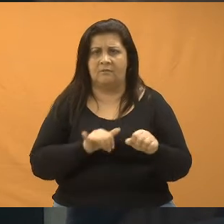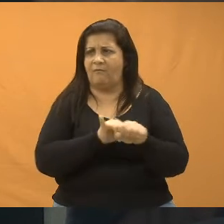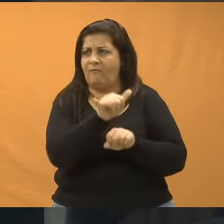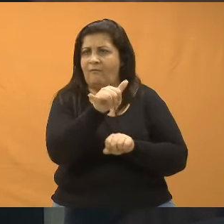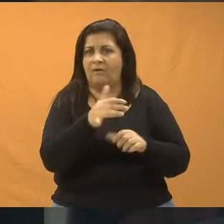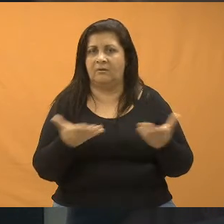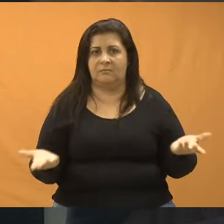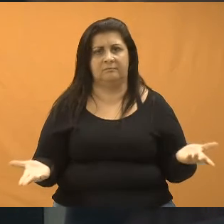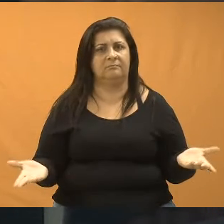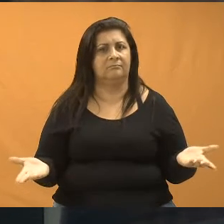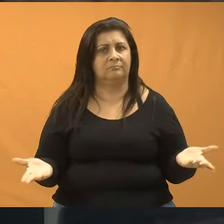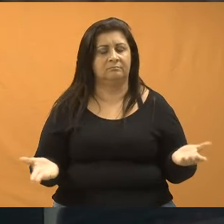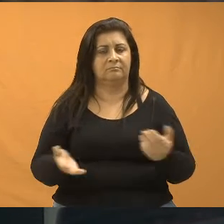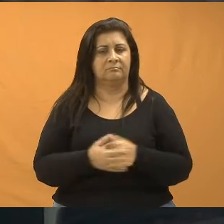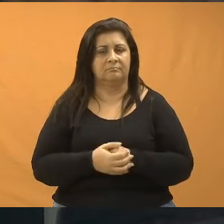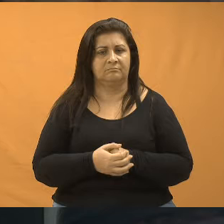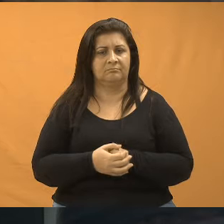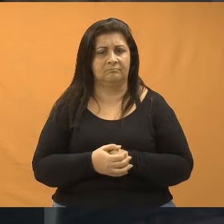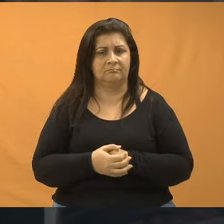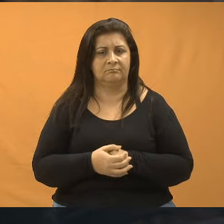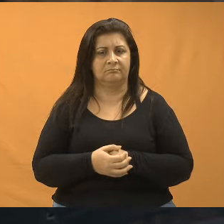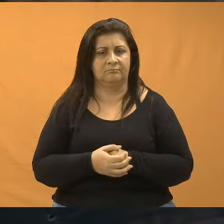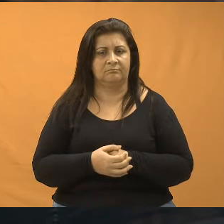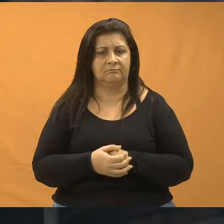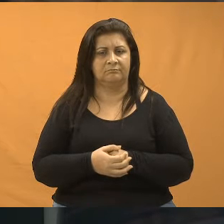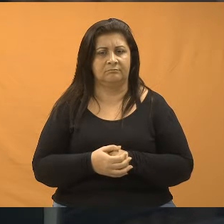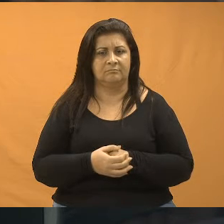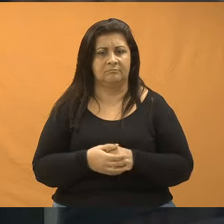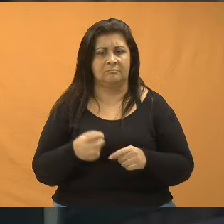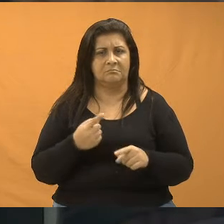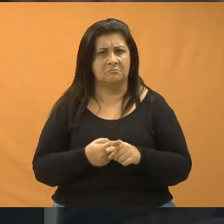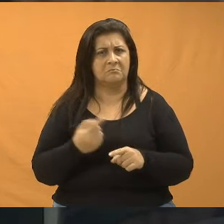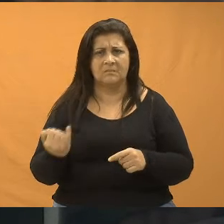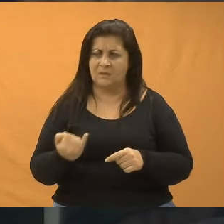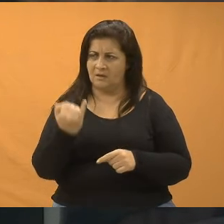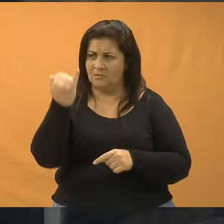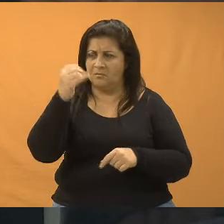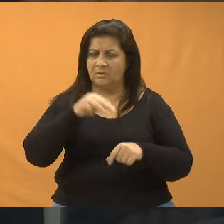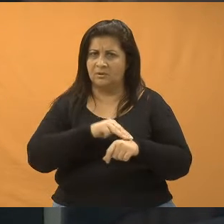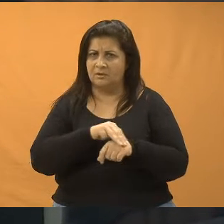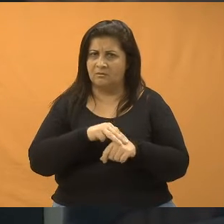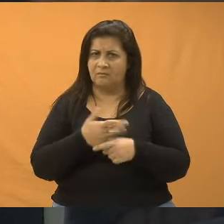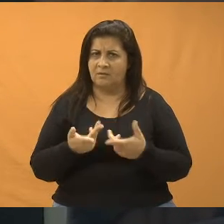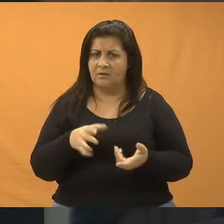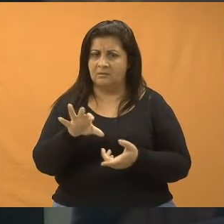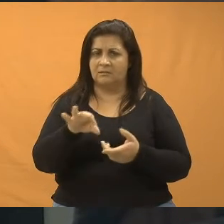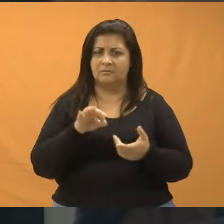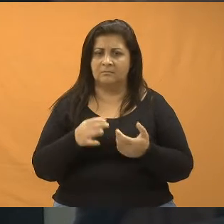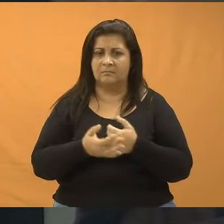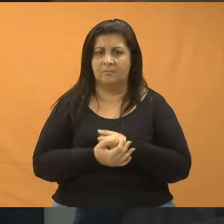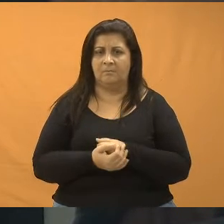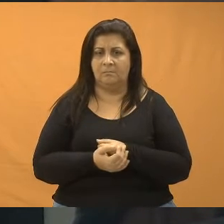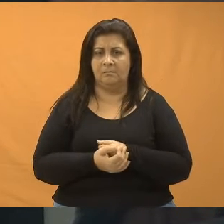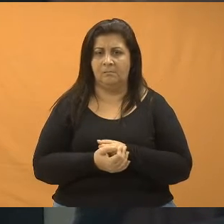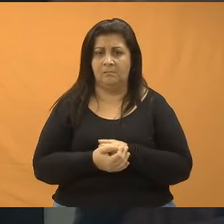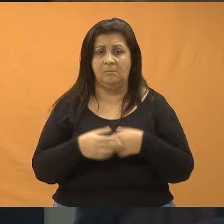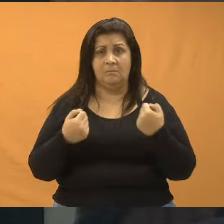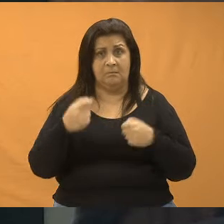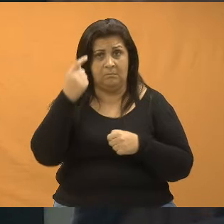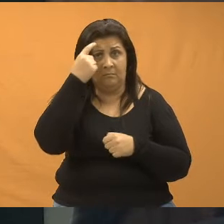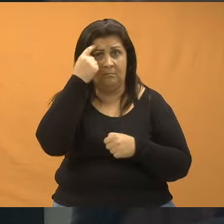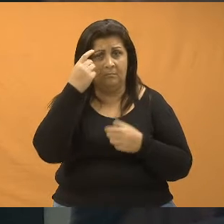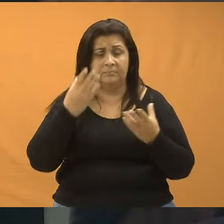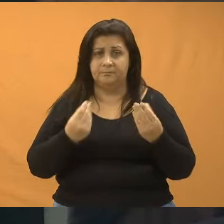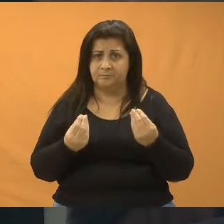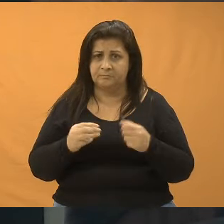que pelo teor da importância e da decisão de se pensar bastante, se